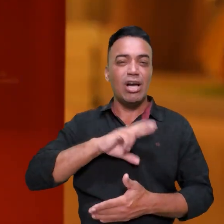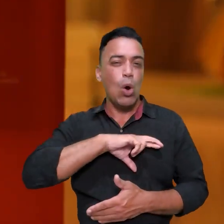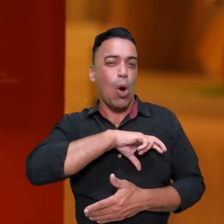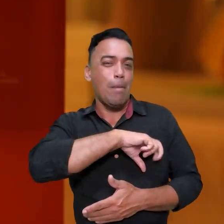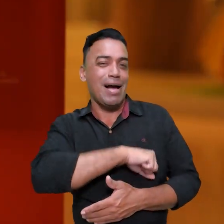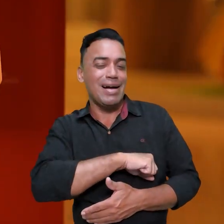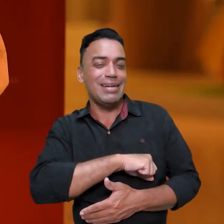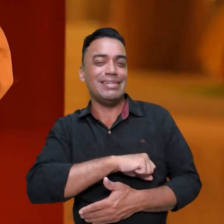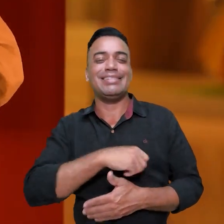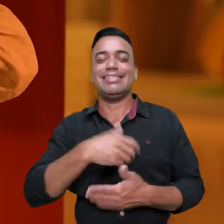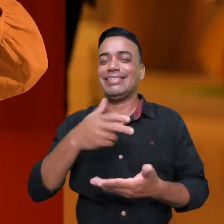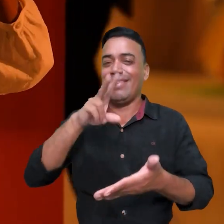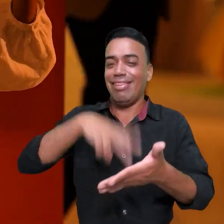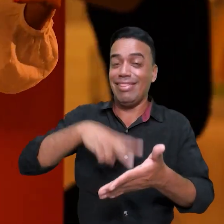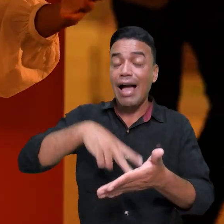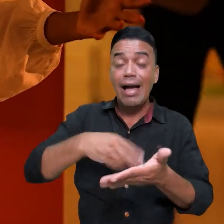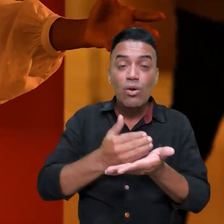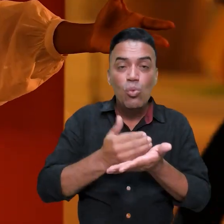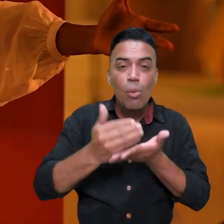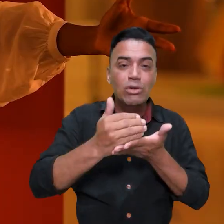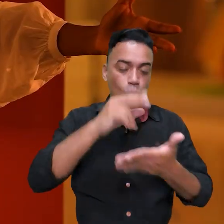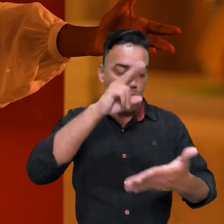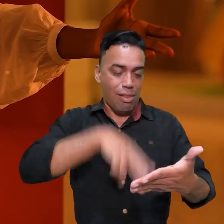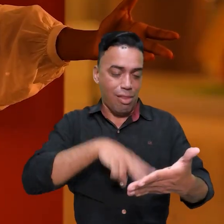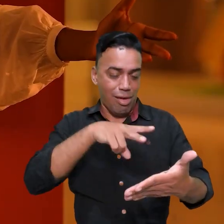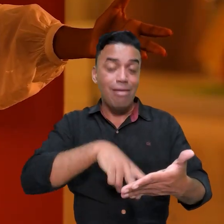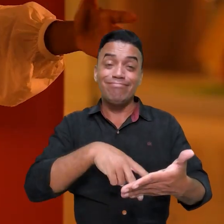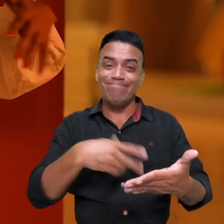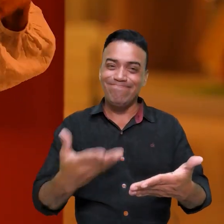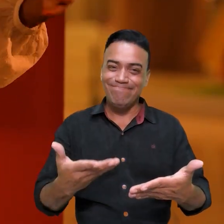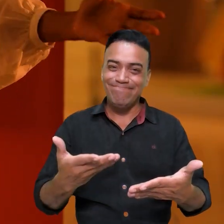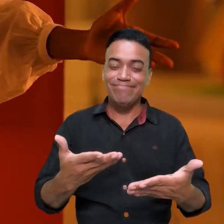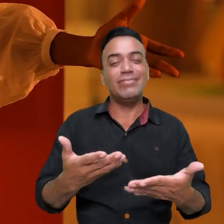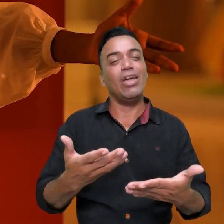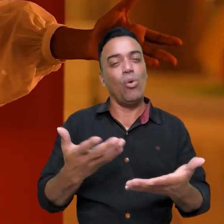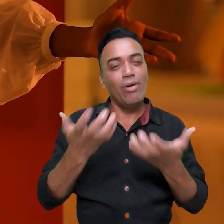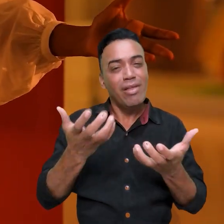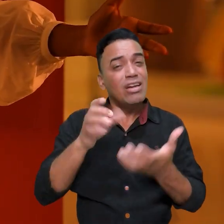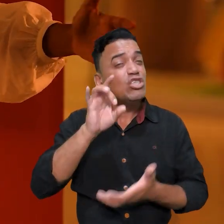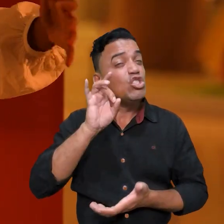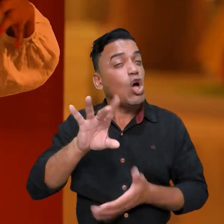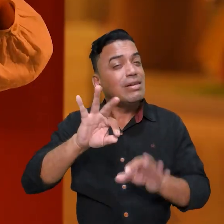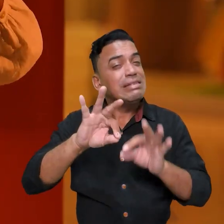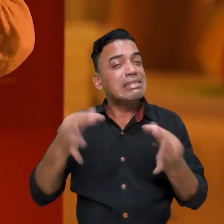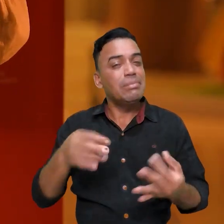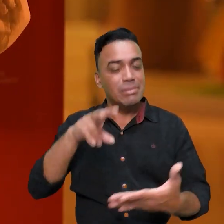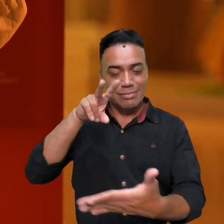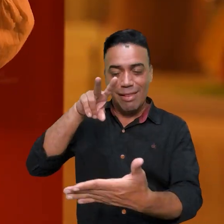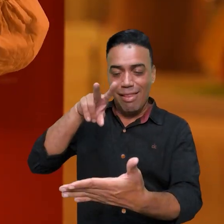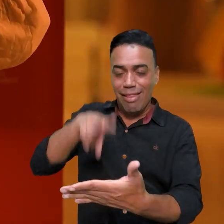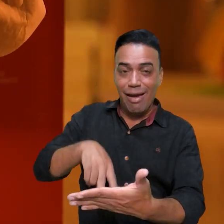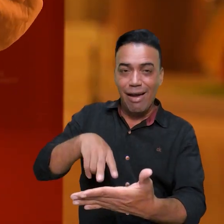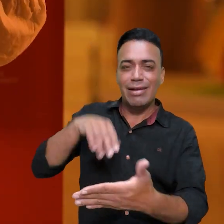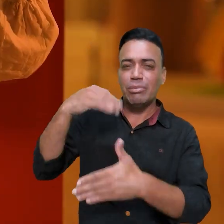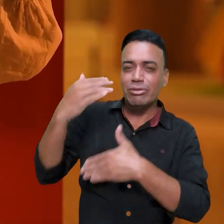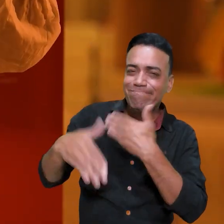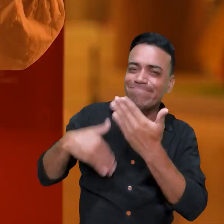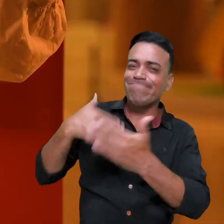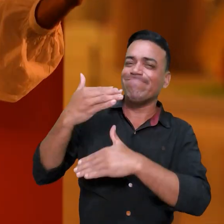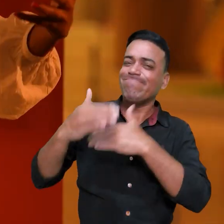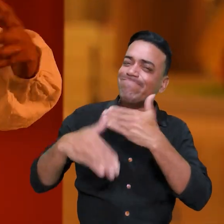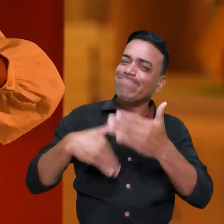Sabrina, e é ali que a gente começou a ler, olha isso. Eu só queria ler. E depois eu fui galgando